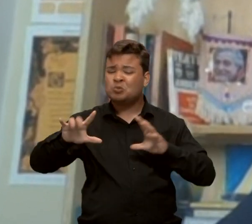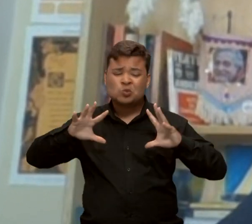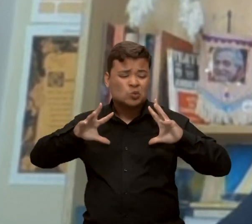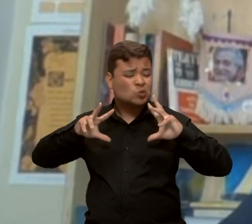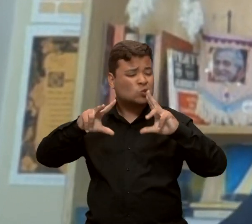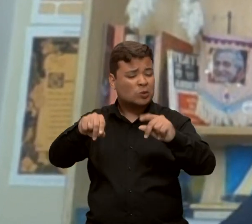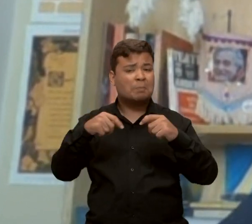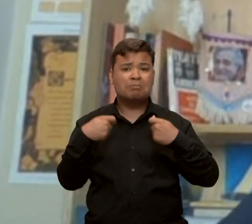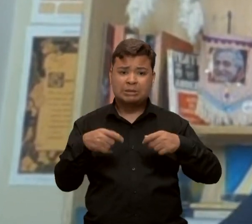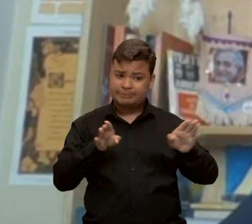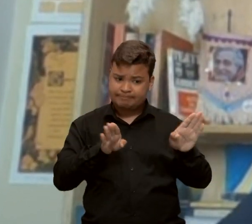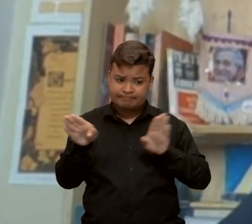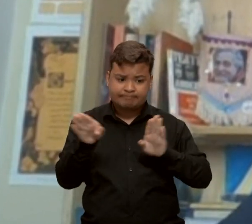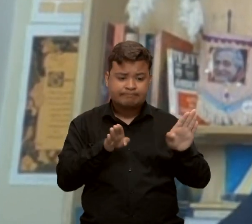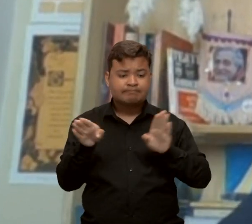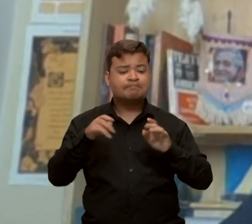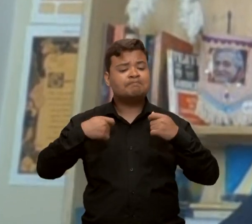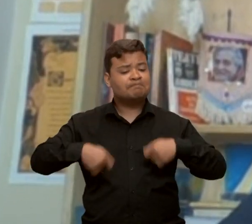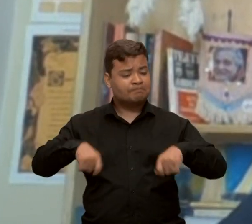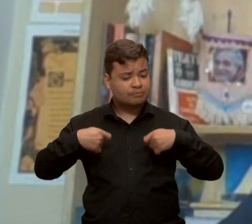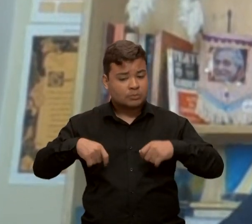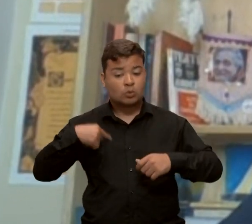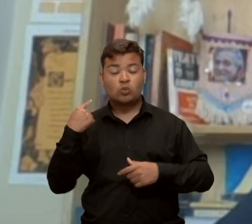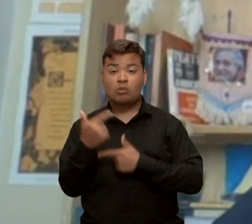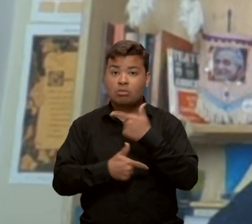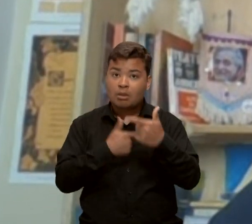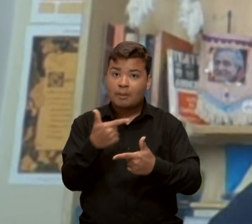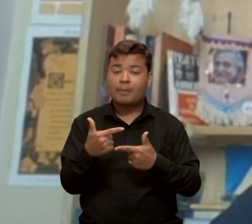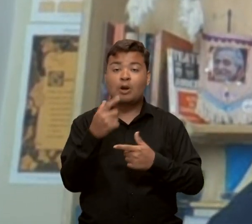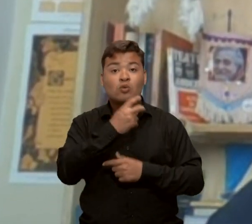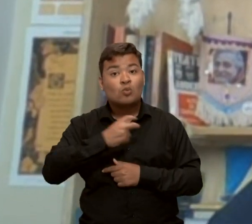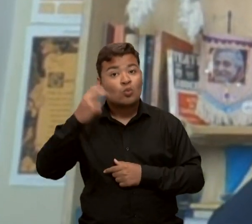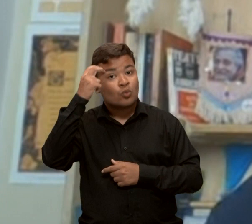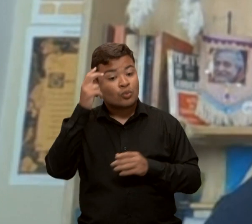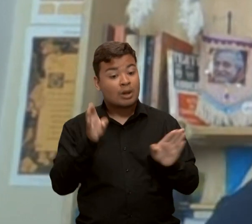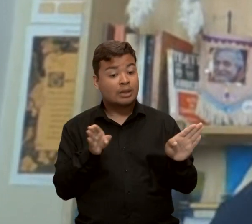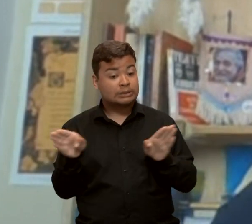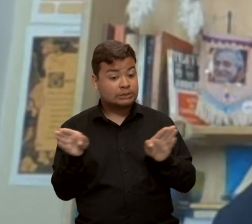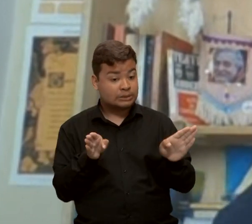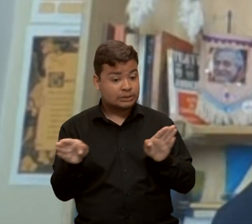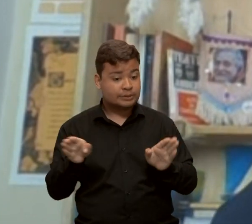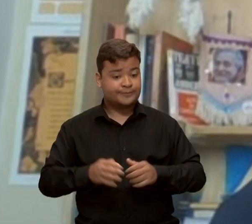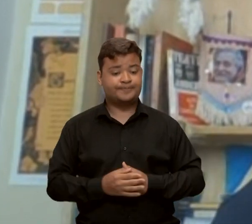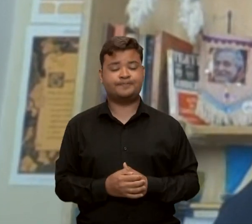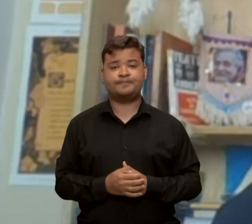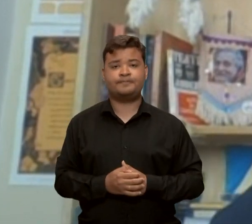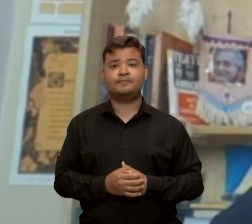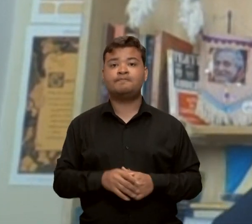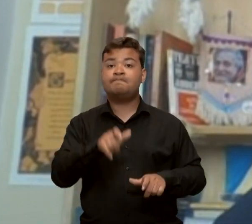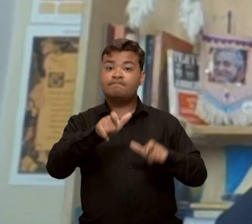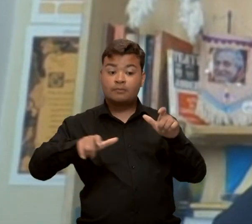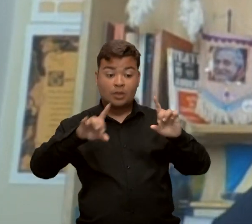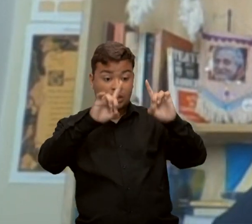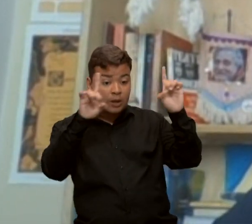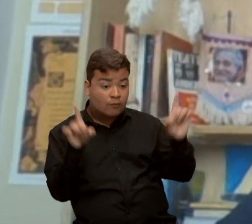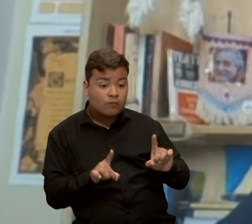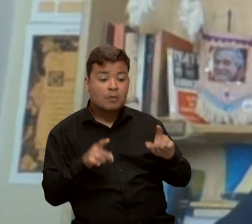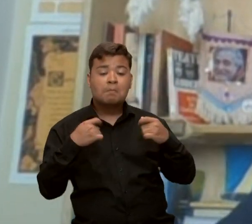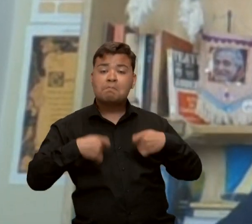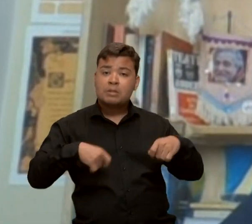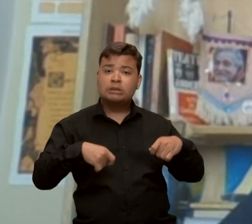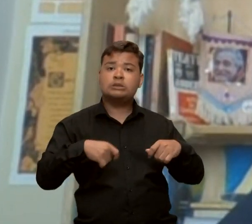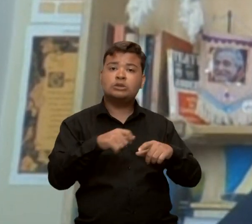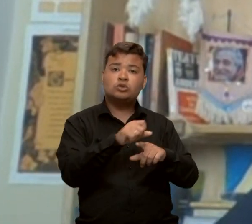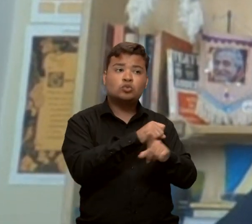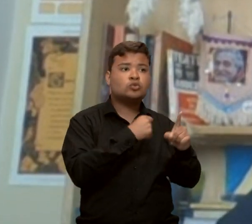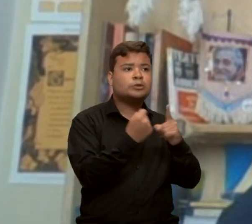acessível, né? A gente trabalha muito a acessibilidade cultural, que as pessoas com deficiência têm que estar ocupando todos os espaços da sociedade,